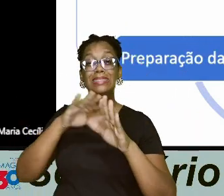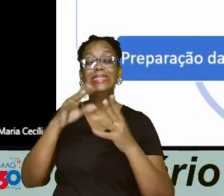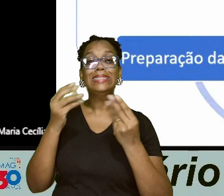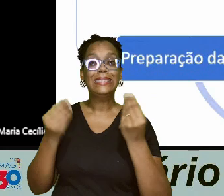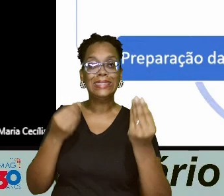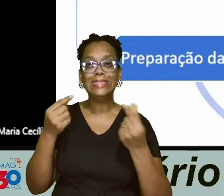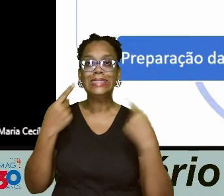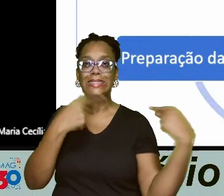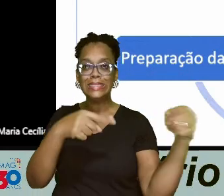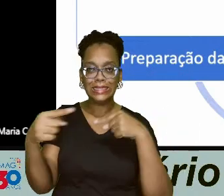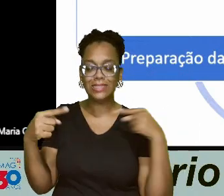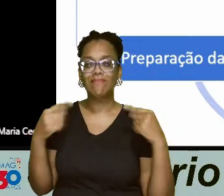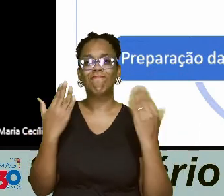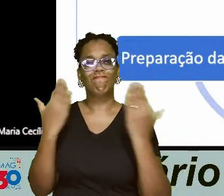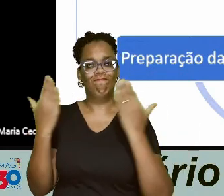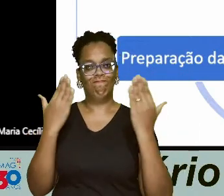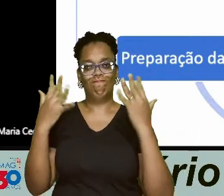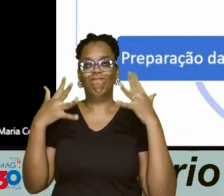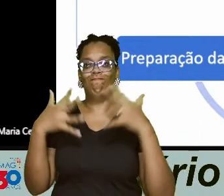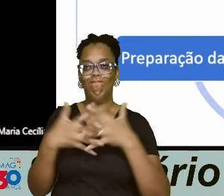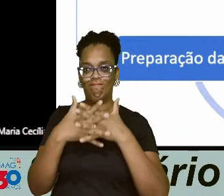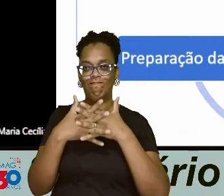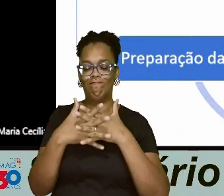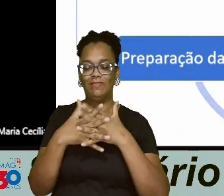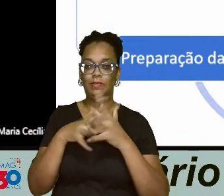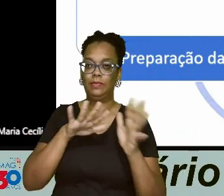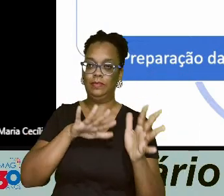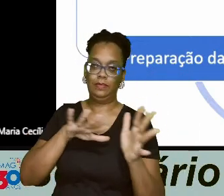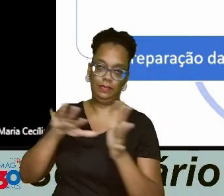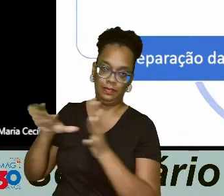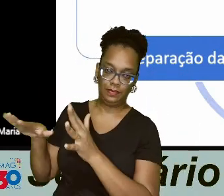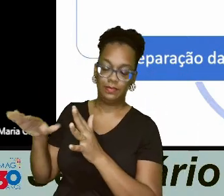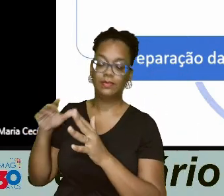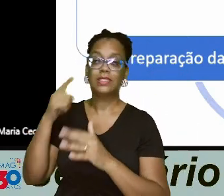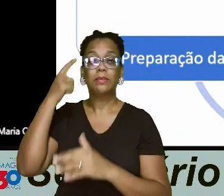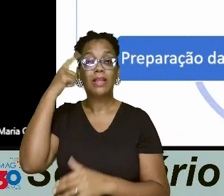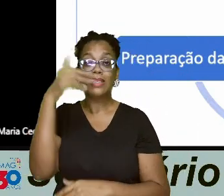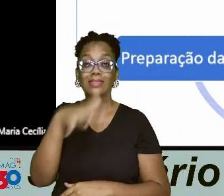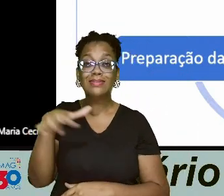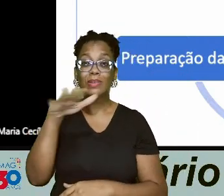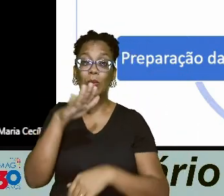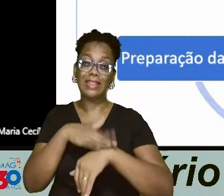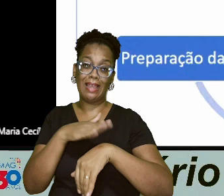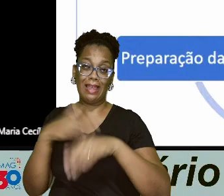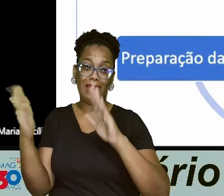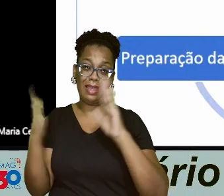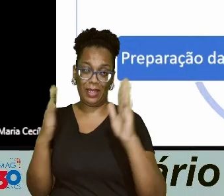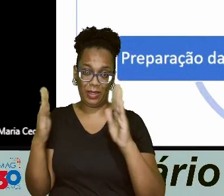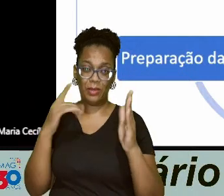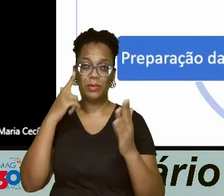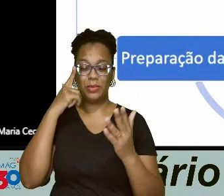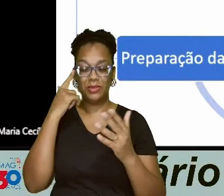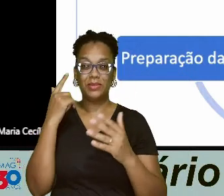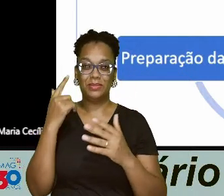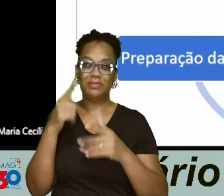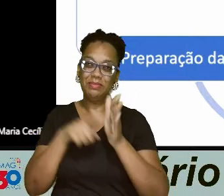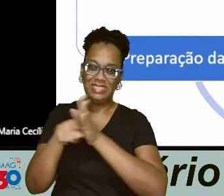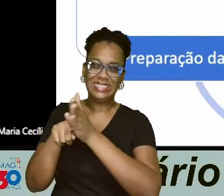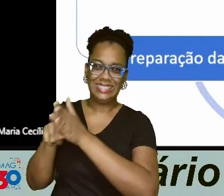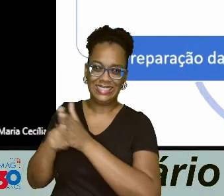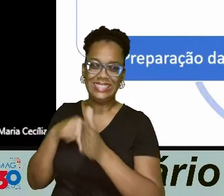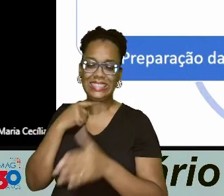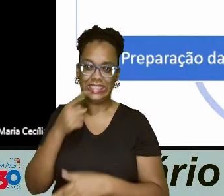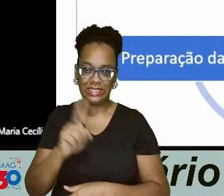seria bastante complexa. Então, tendo em vista até o âmbito temporal que nós teríamos, o lapso temporal para fazer essa pesquisa, e